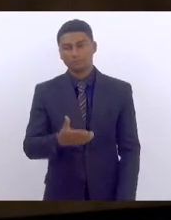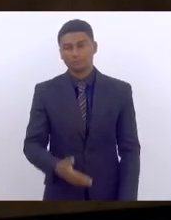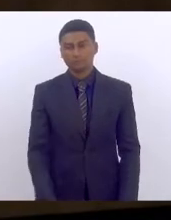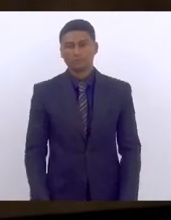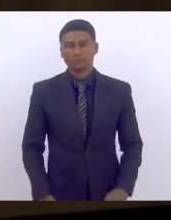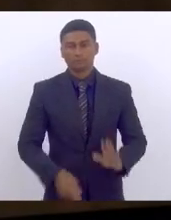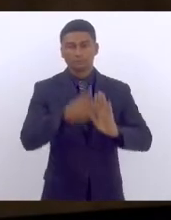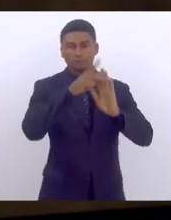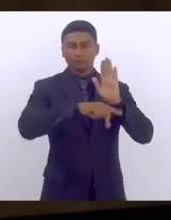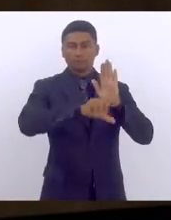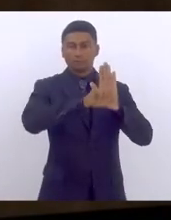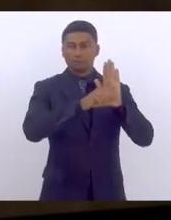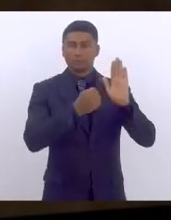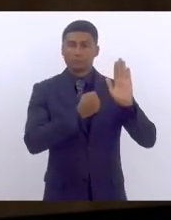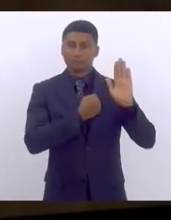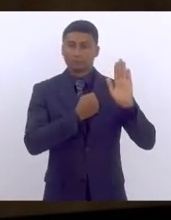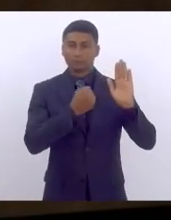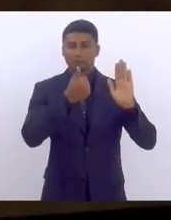projeto de lei